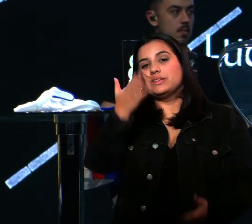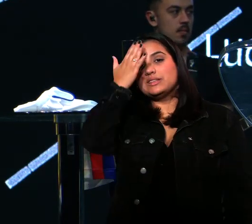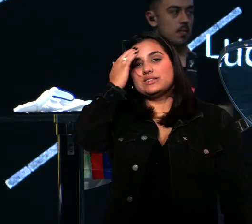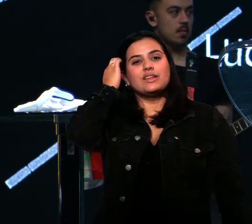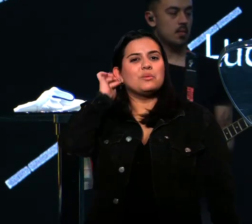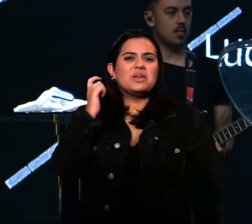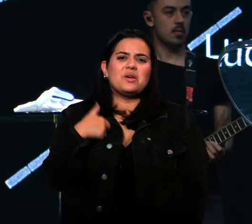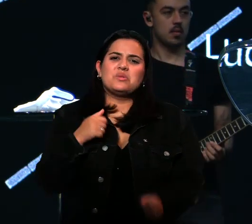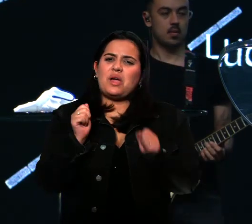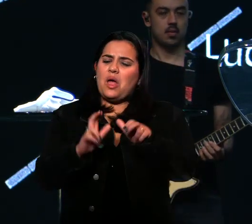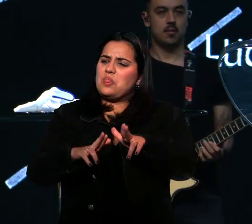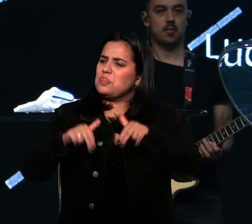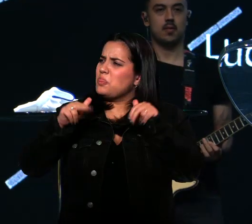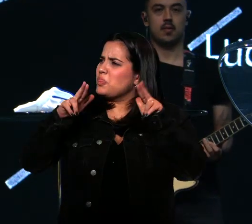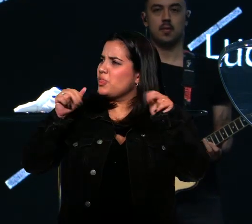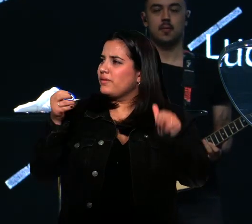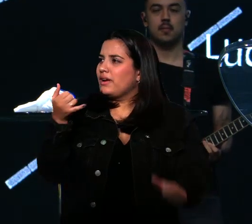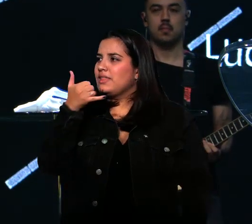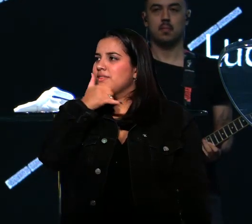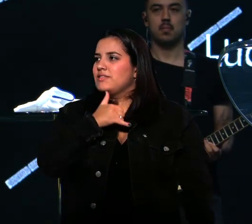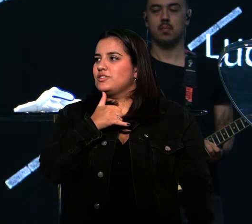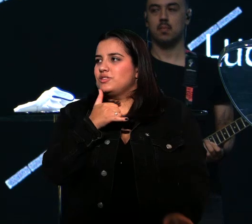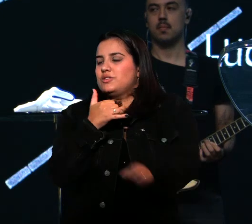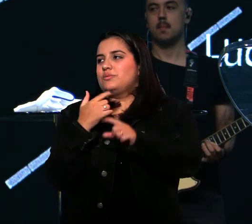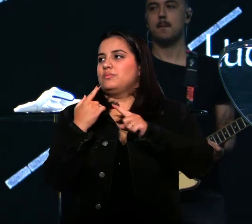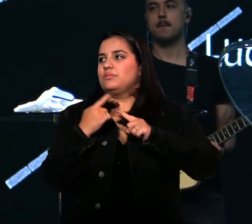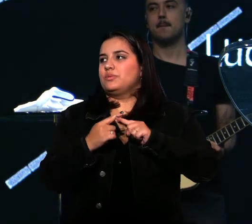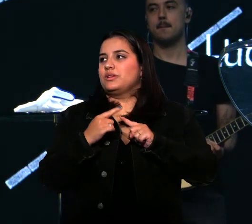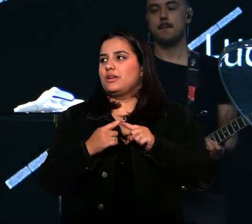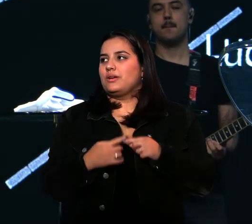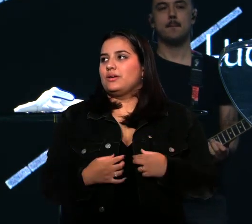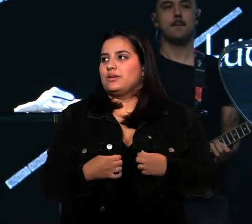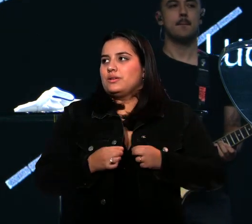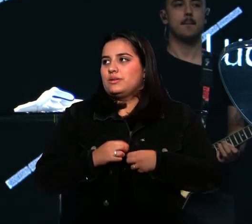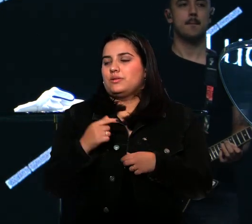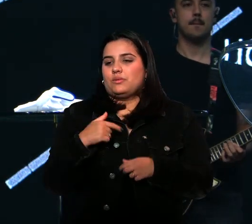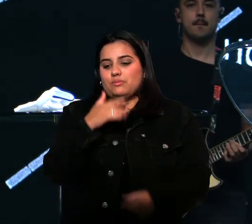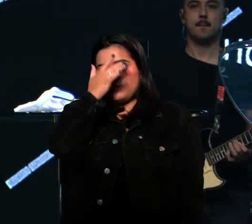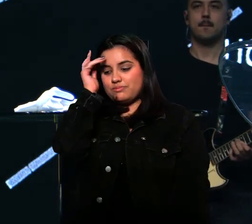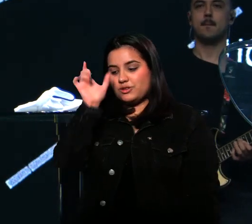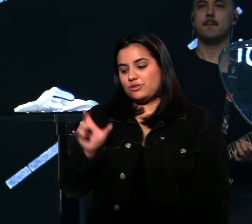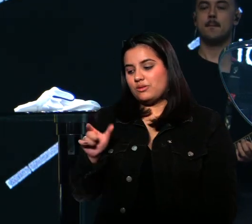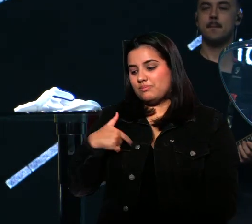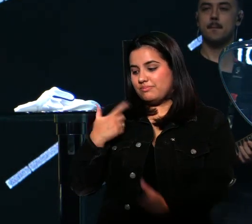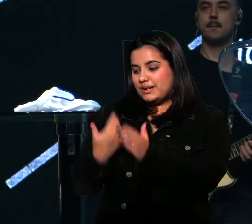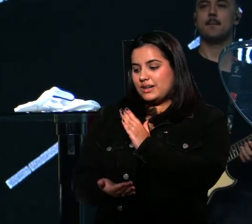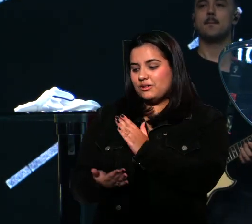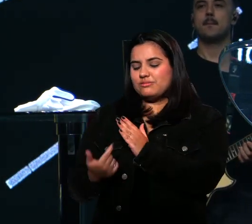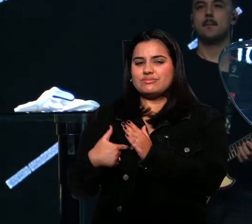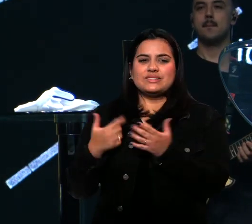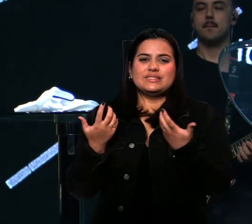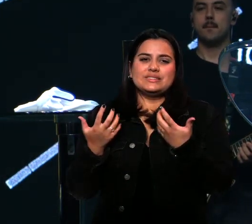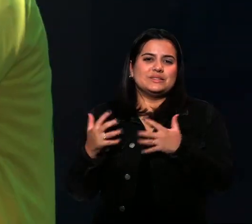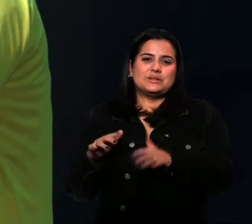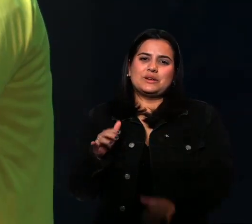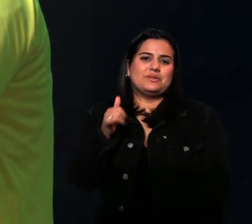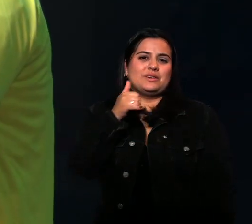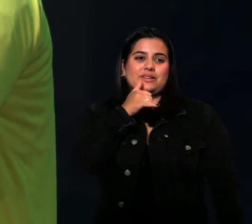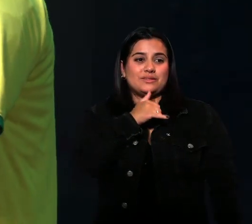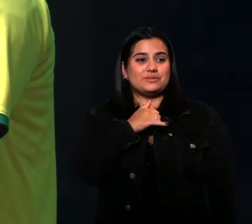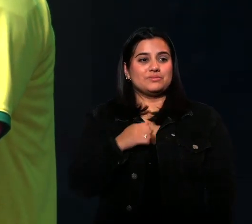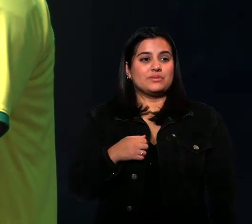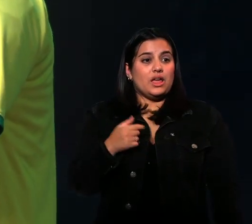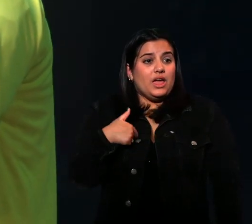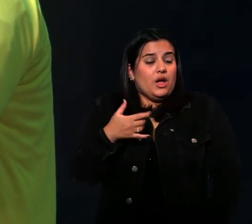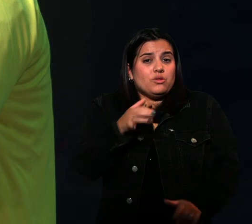nunca mais na minha vida ficar triste quando um irmão meu perdeu alguma coisa. Eu não quero nunca mais comemorar a